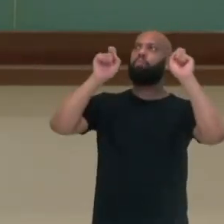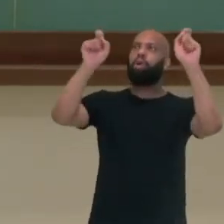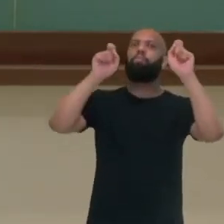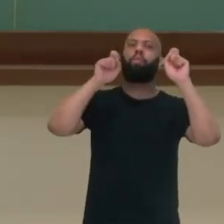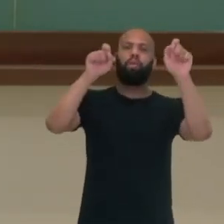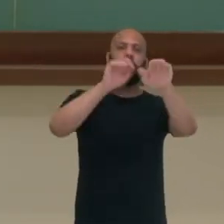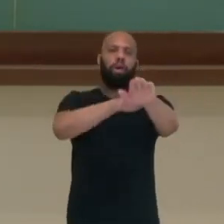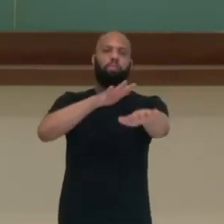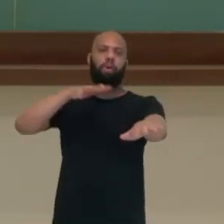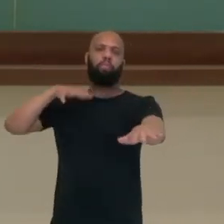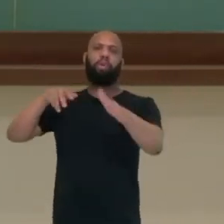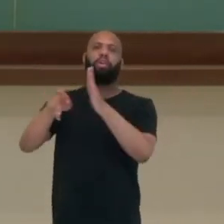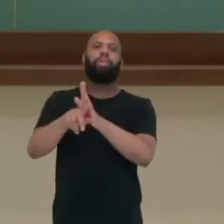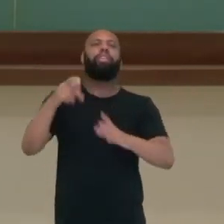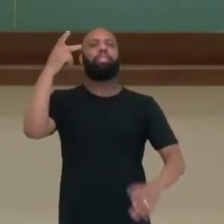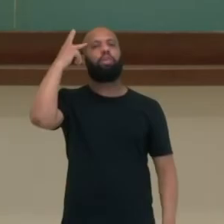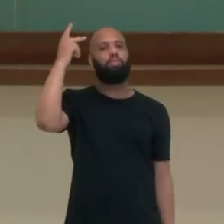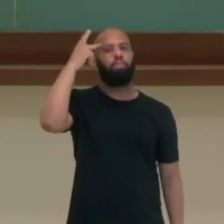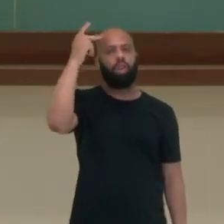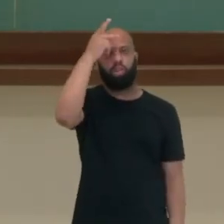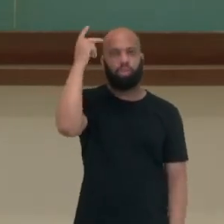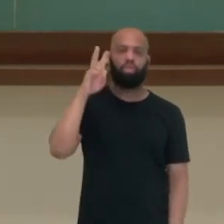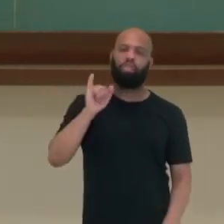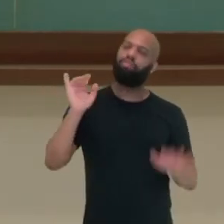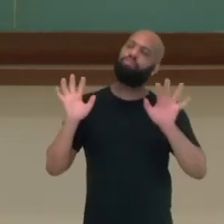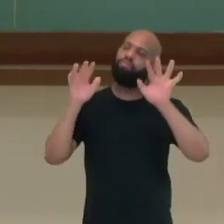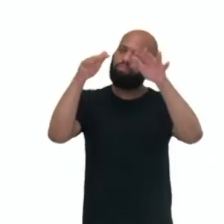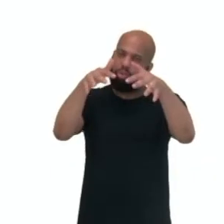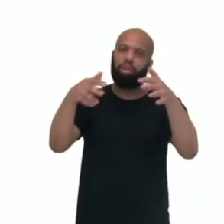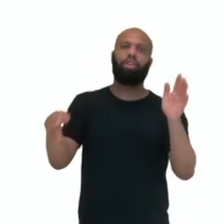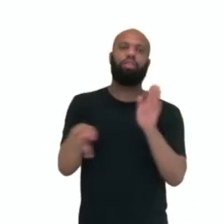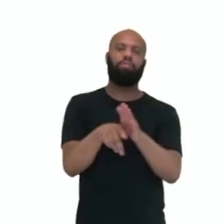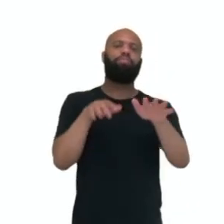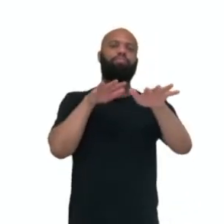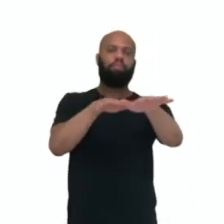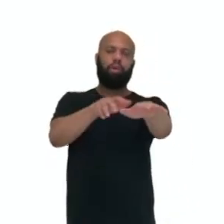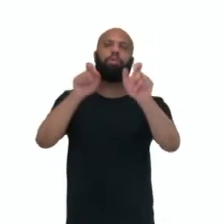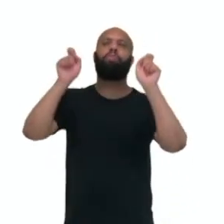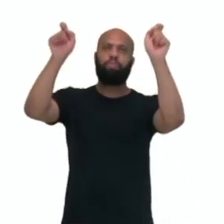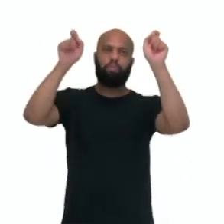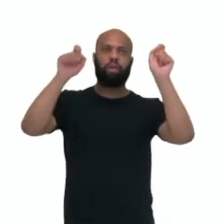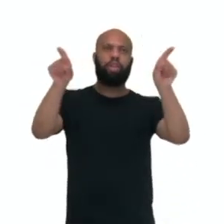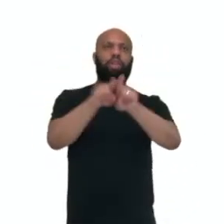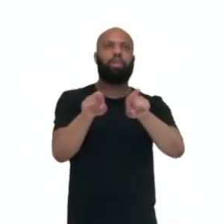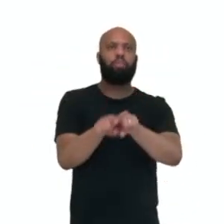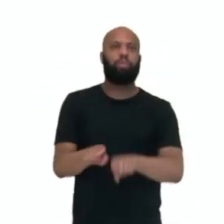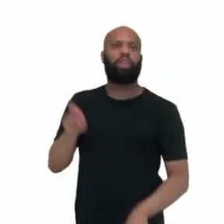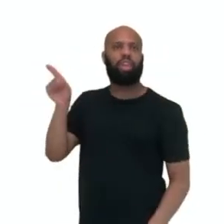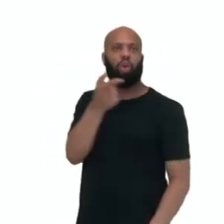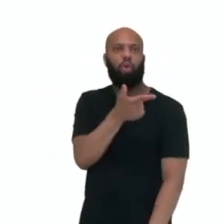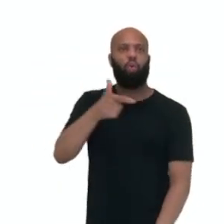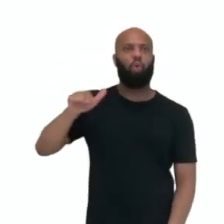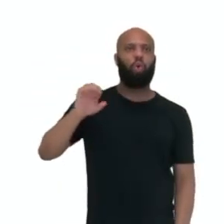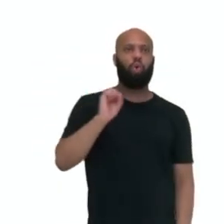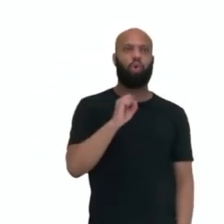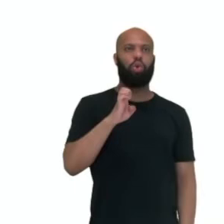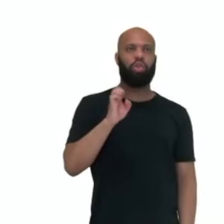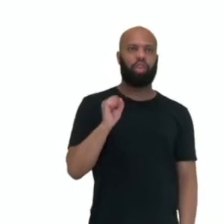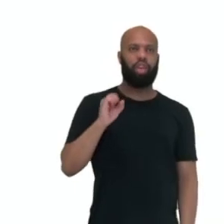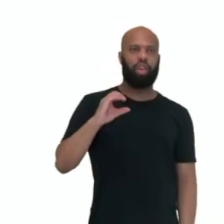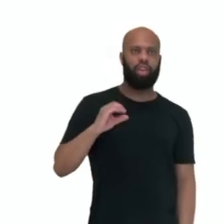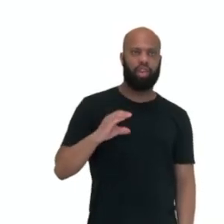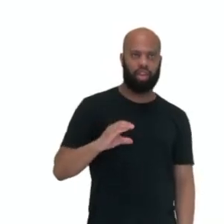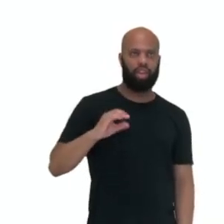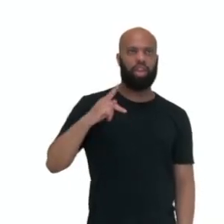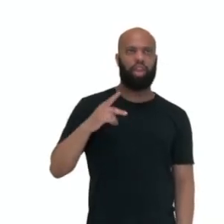Paulo, as pessoas costumam se reunir em frente ao MASP. Aqui o Sesc Pompeia, também projetado pela Lina Bobardi, olha que legal, talvez